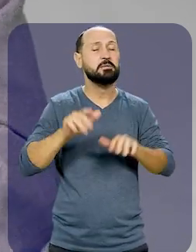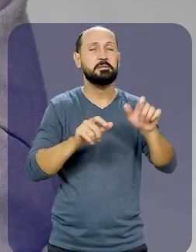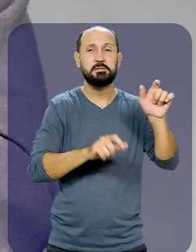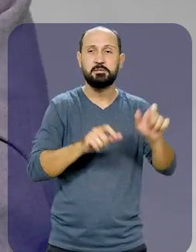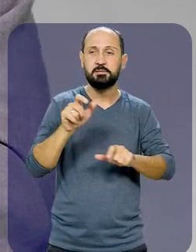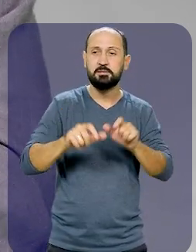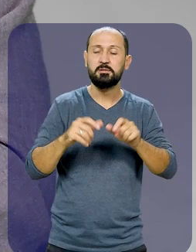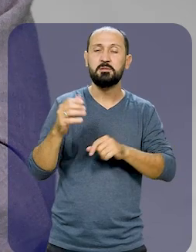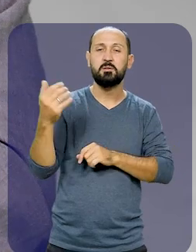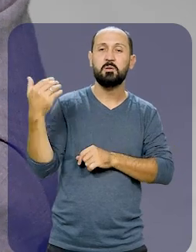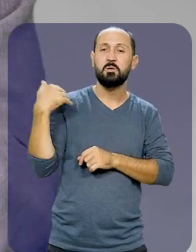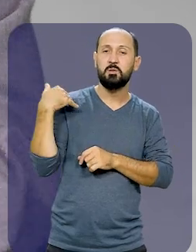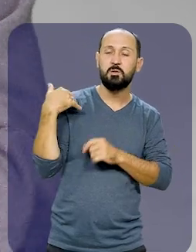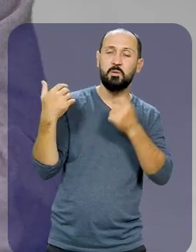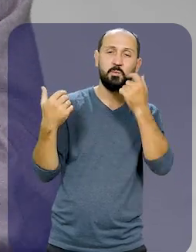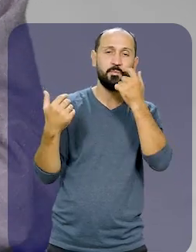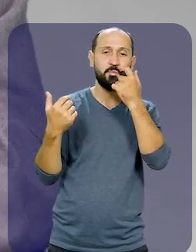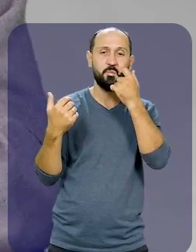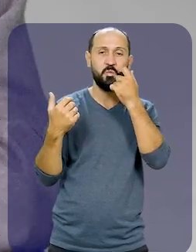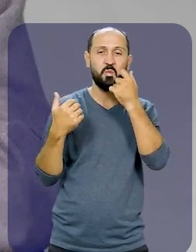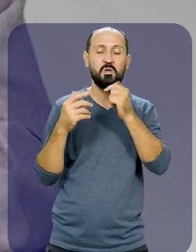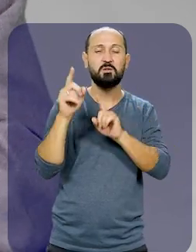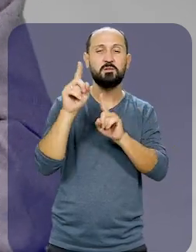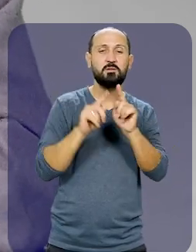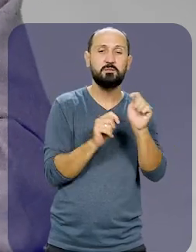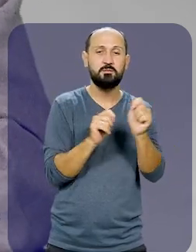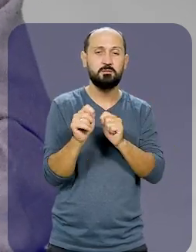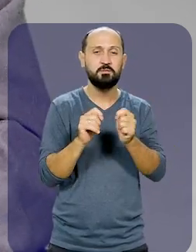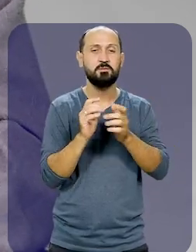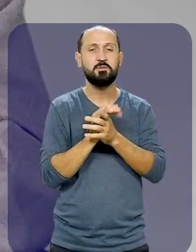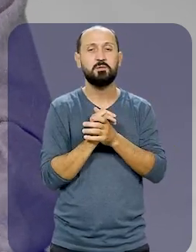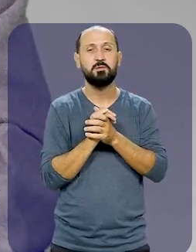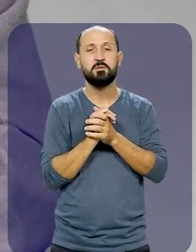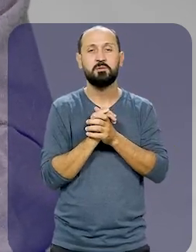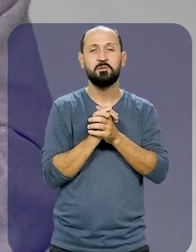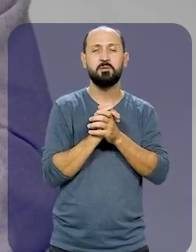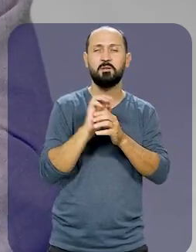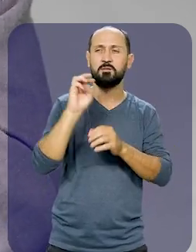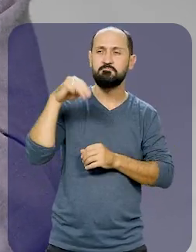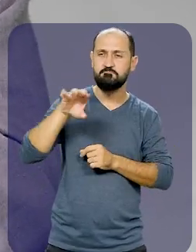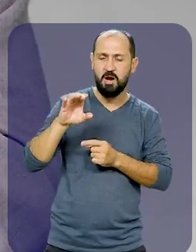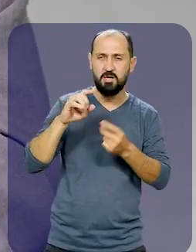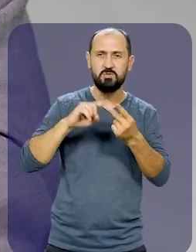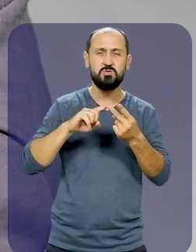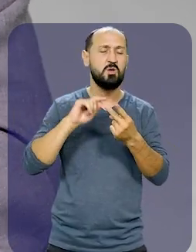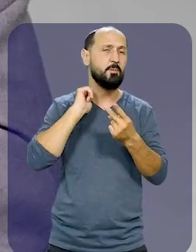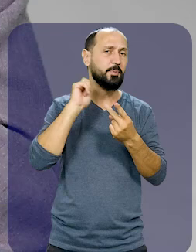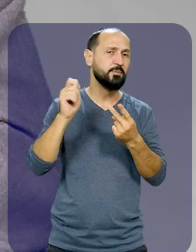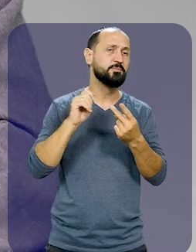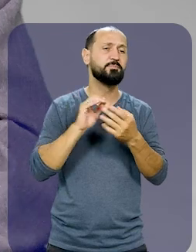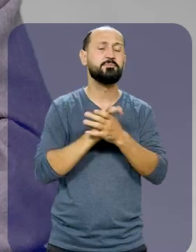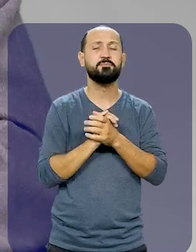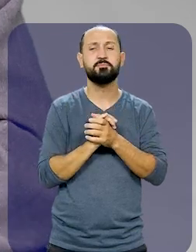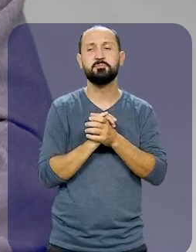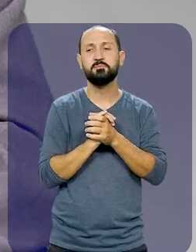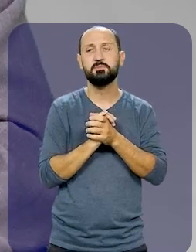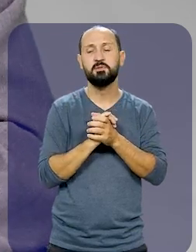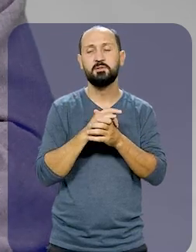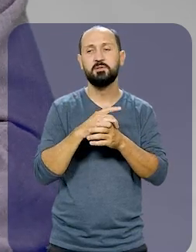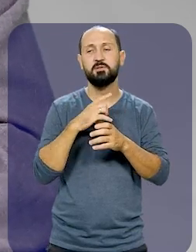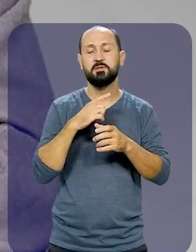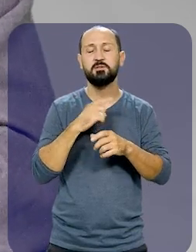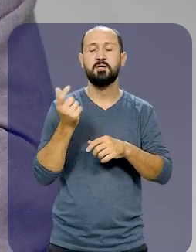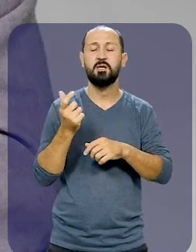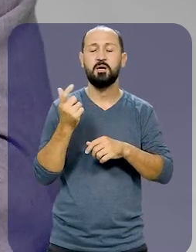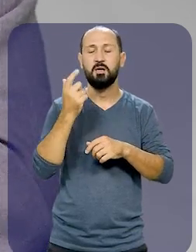pessoas procuravam, e agora diminuiu bastante já, mas entre março e abril nós tínhamos